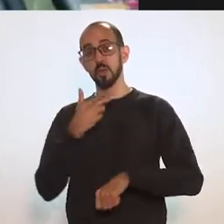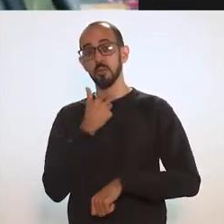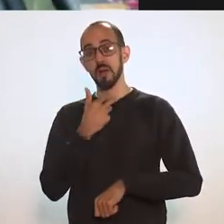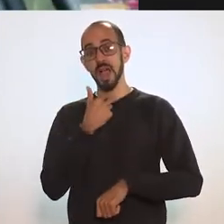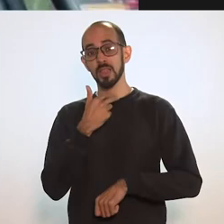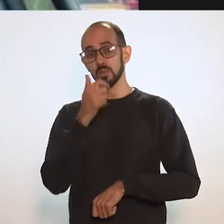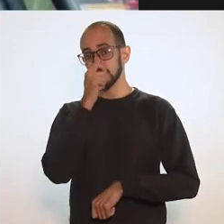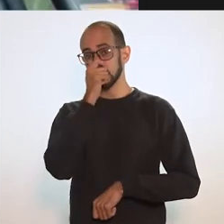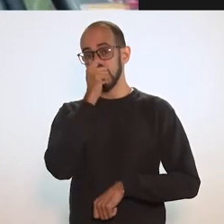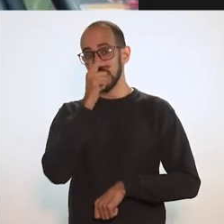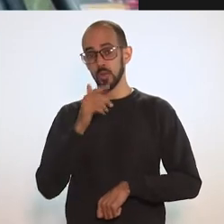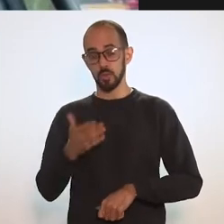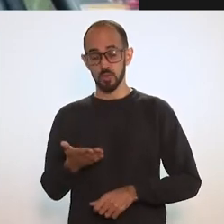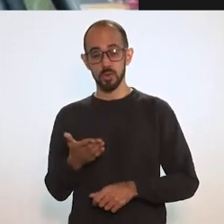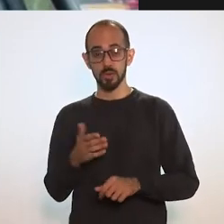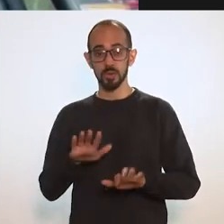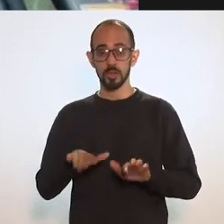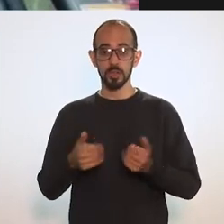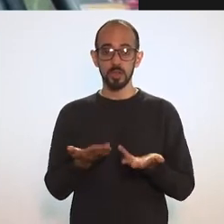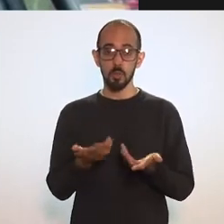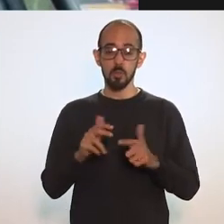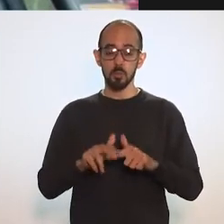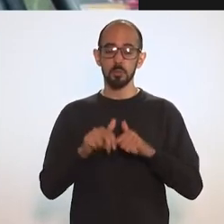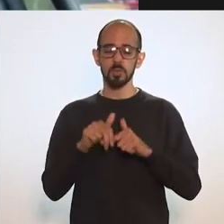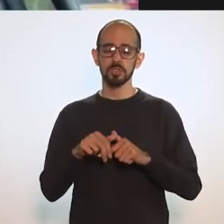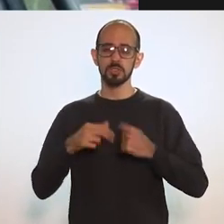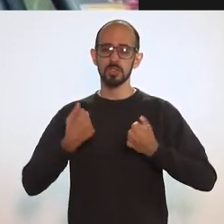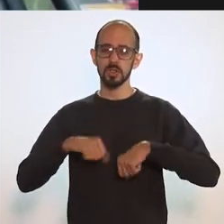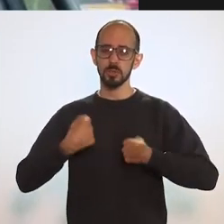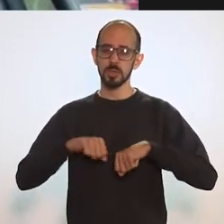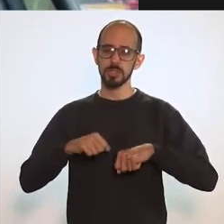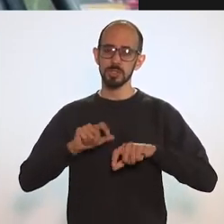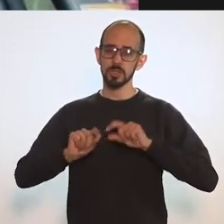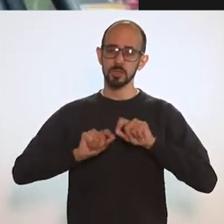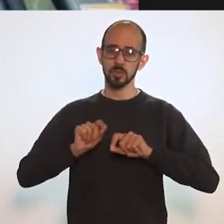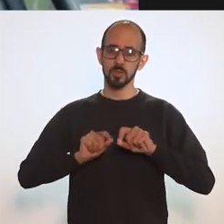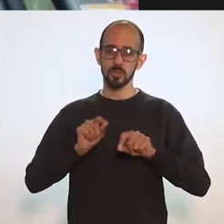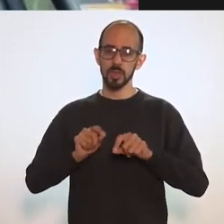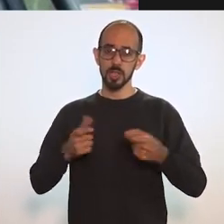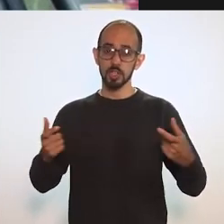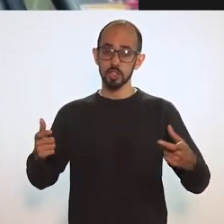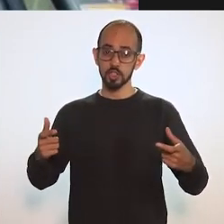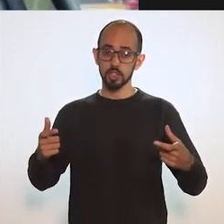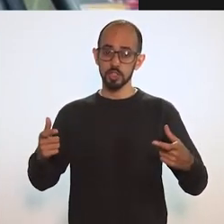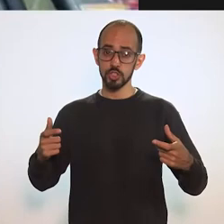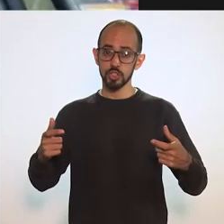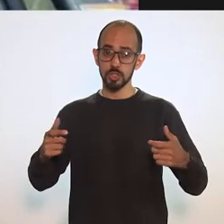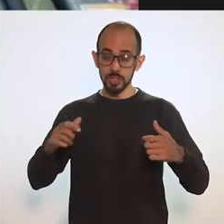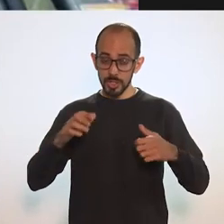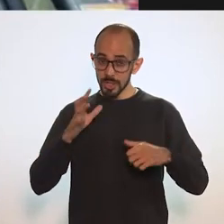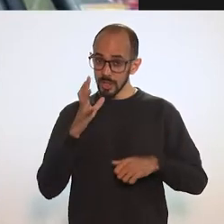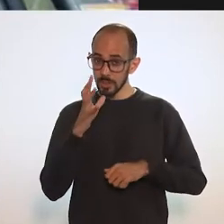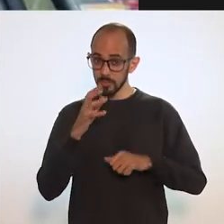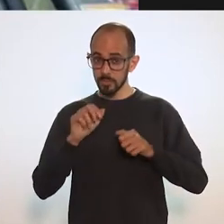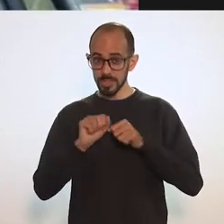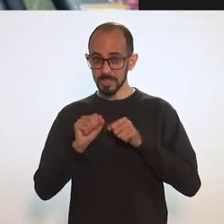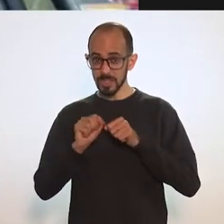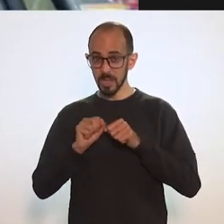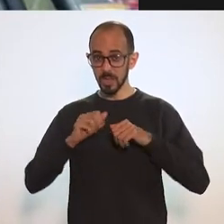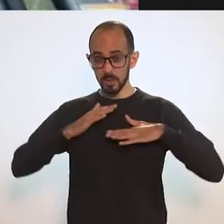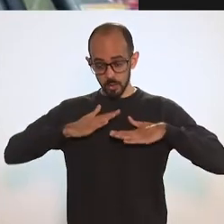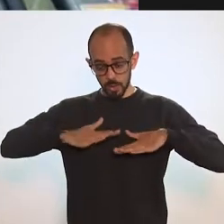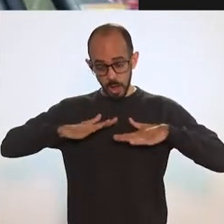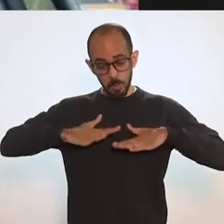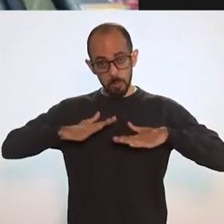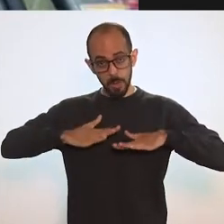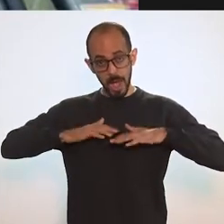Então, a gente vai ter que parar, a gente vai ter que reduzir a velocidade dessa epidemia usando o